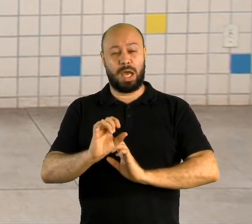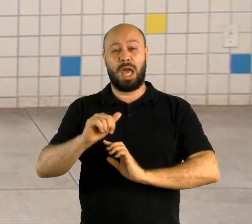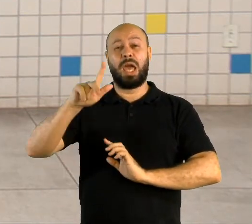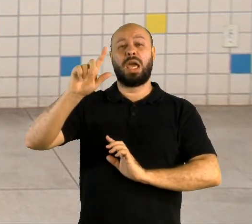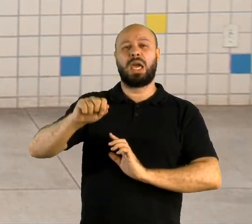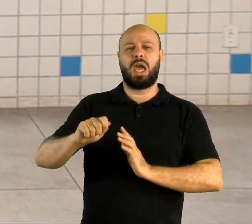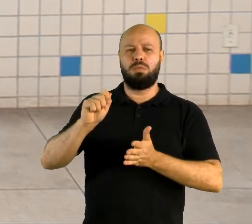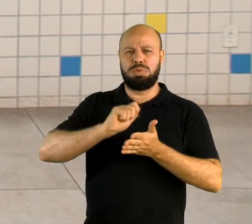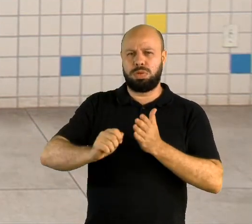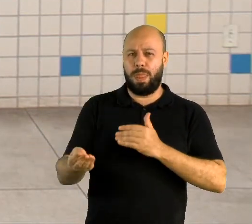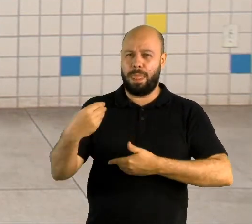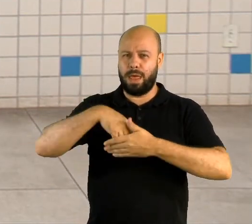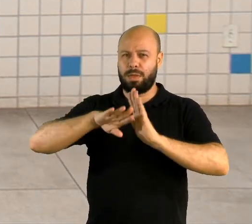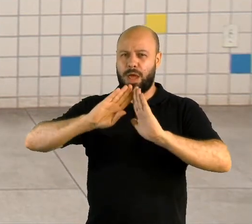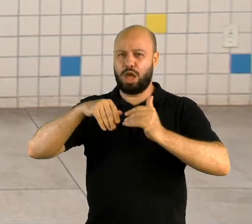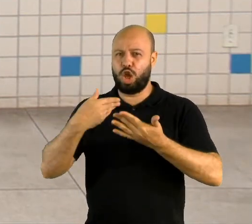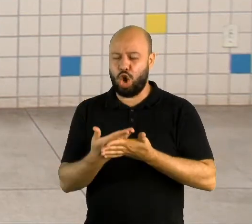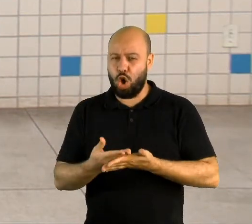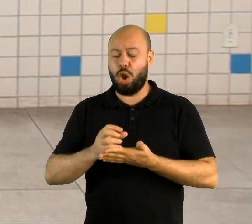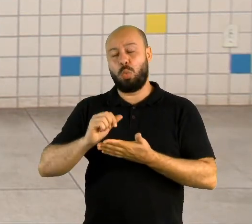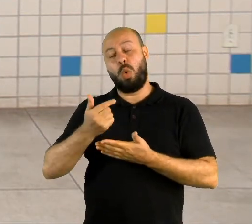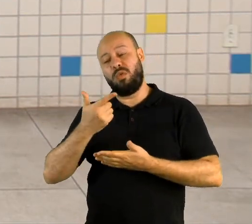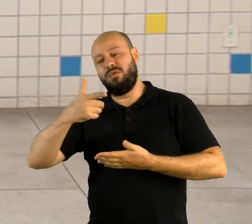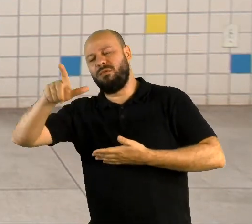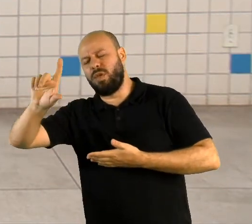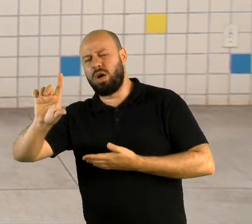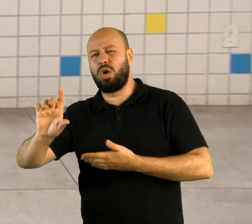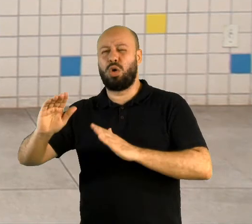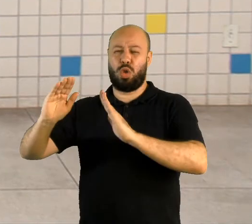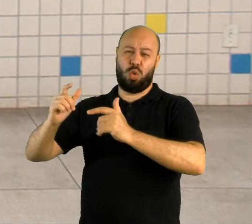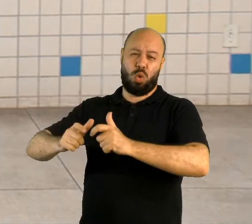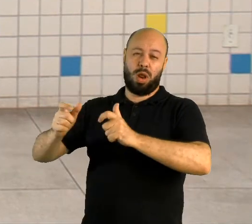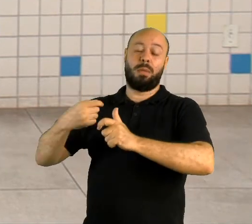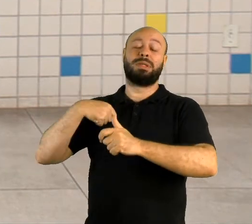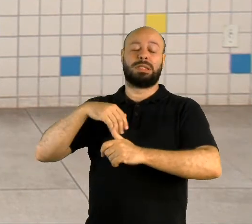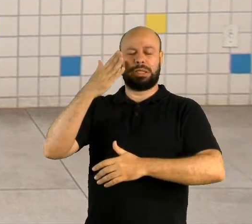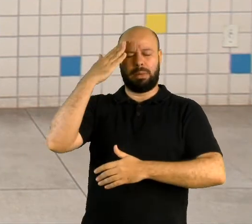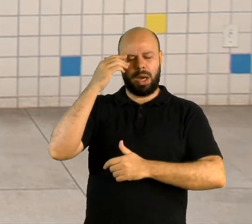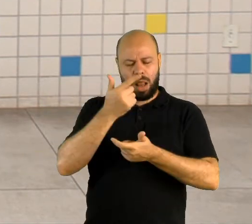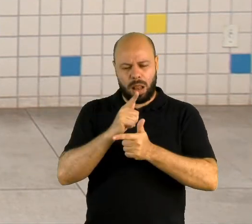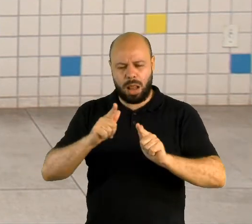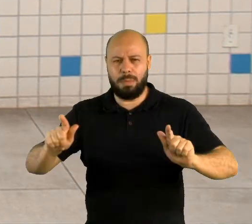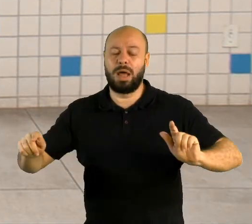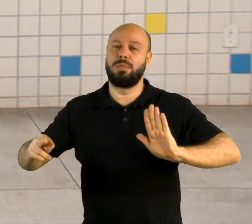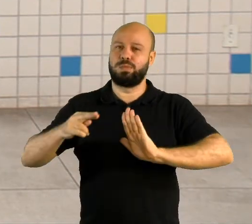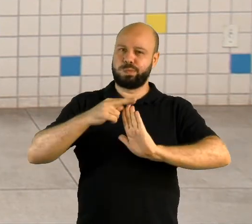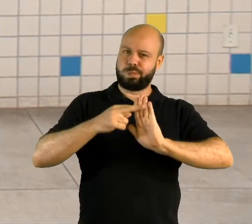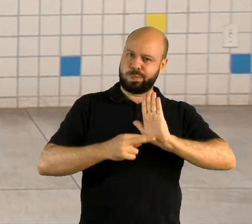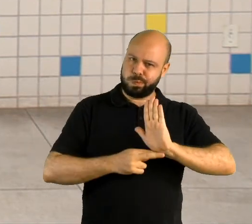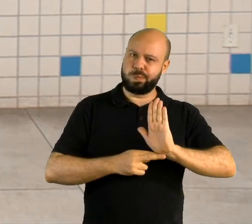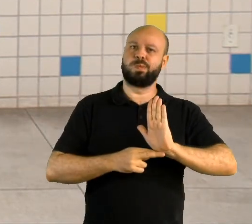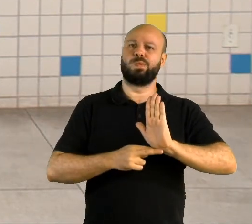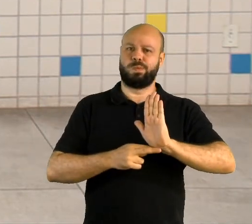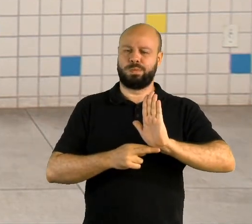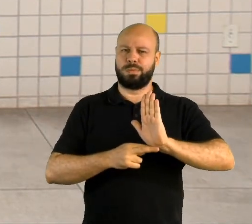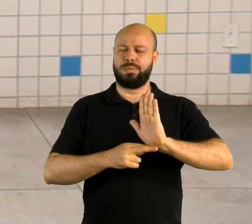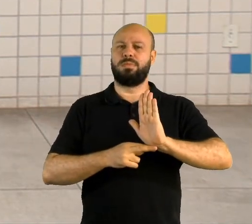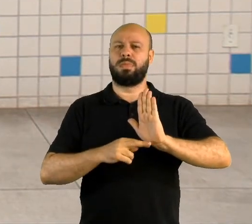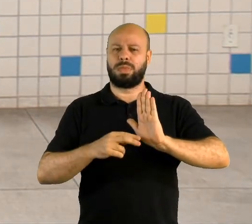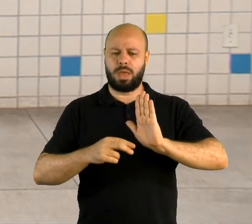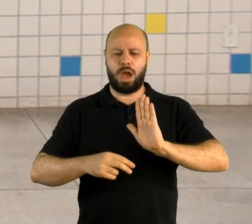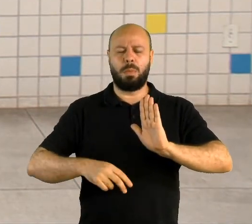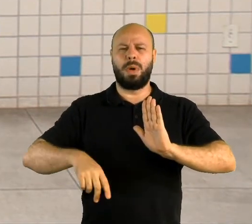ou fora dela, deve conhecer a norma gramatical, que se deixe aos escritores